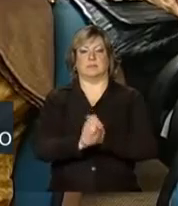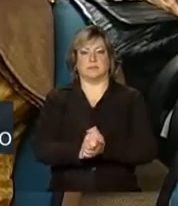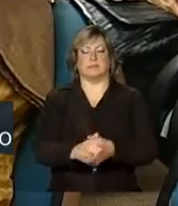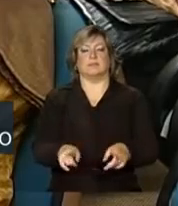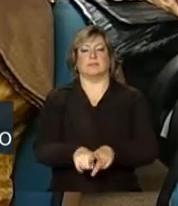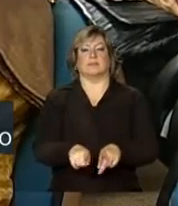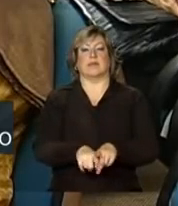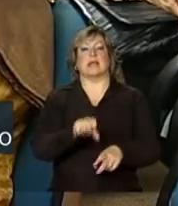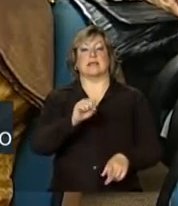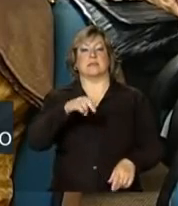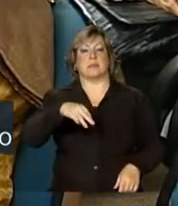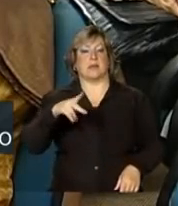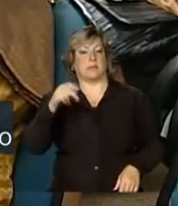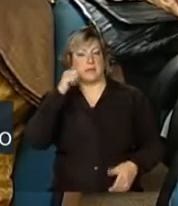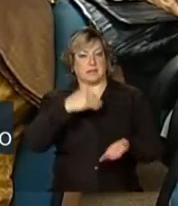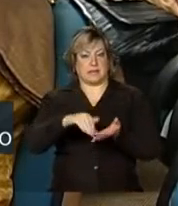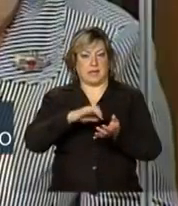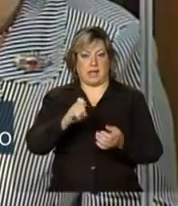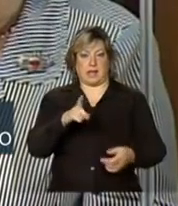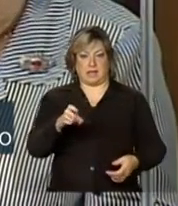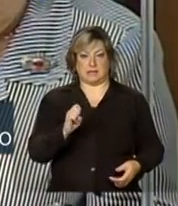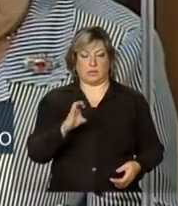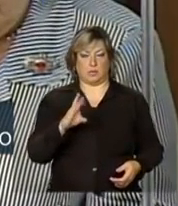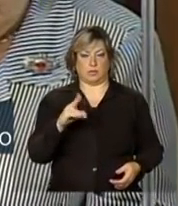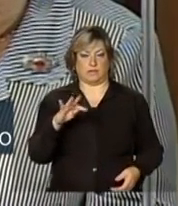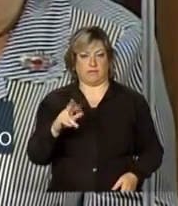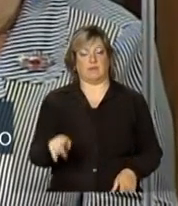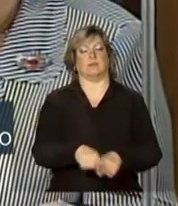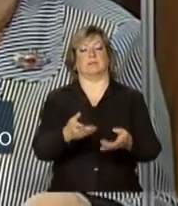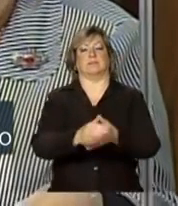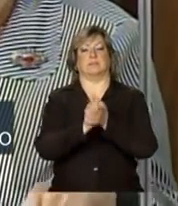ESPM, Lourdes Bandeira, a secretária